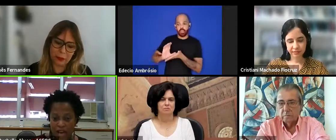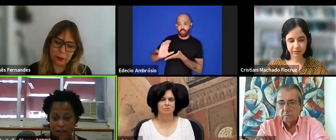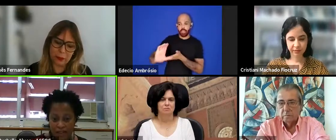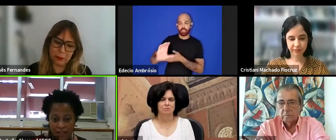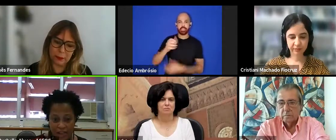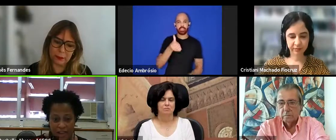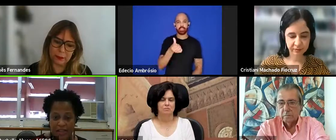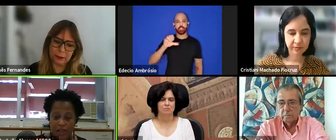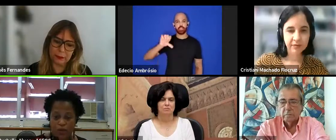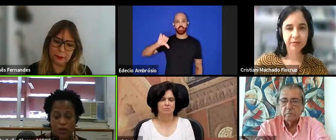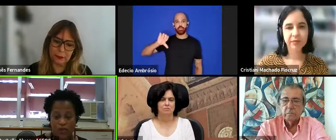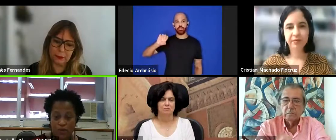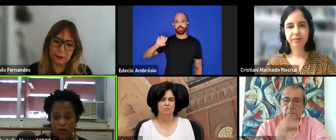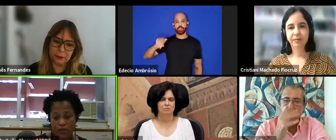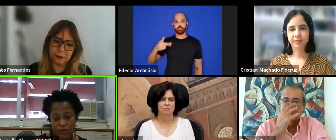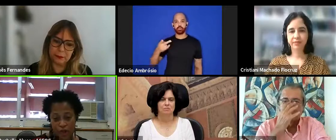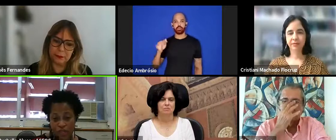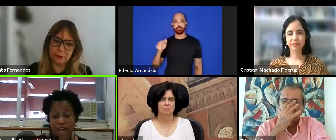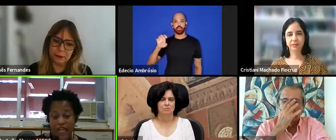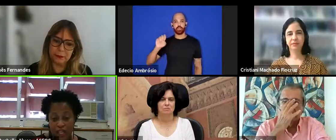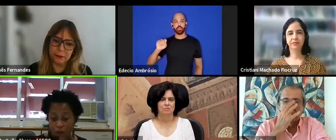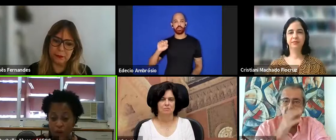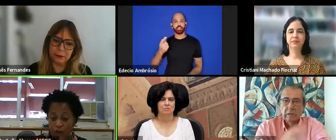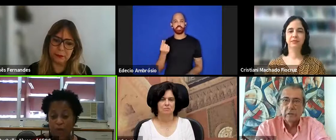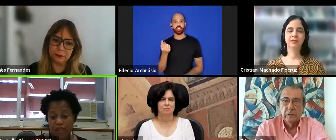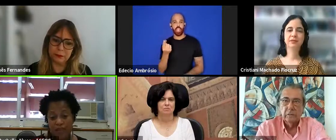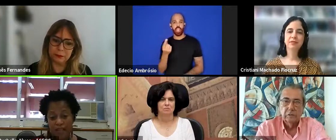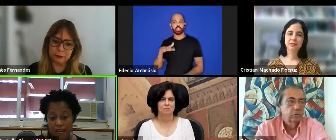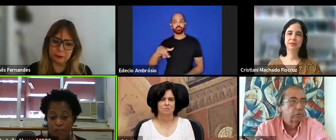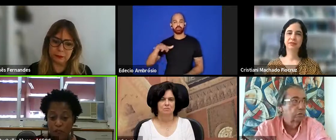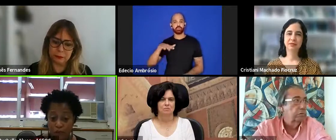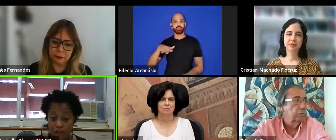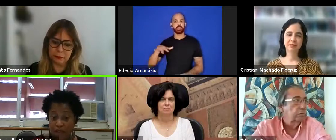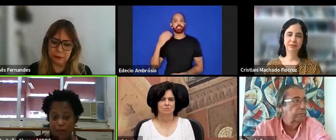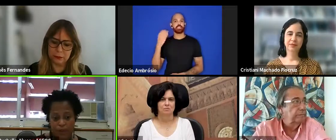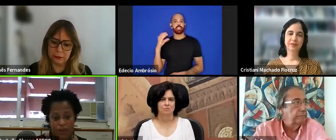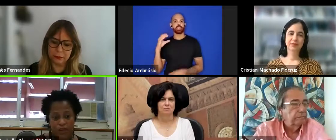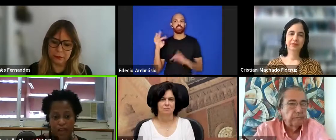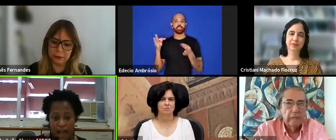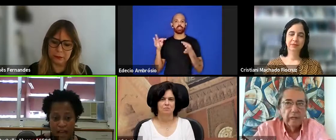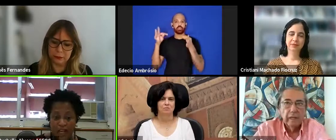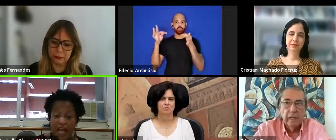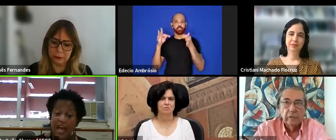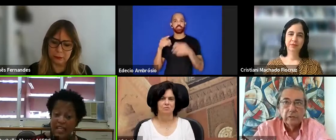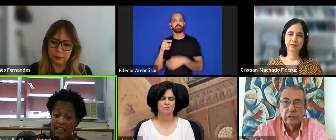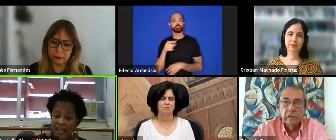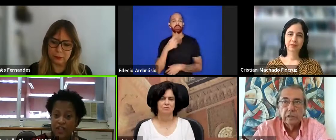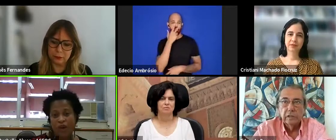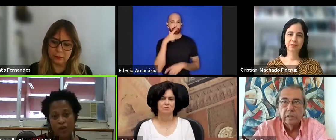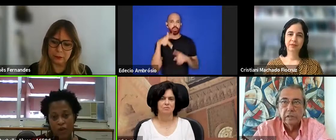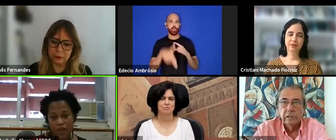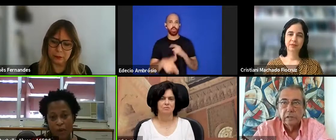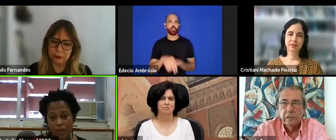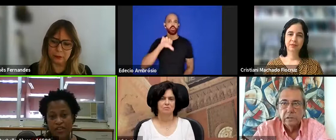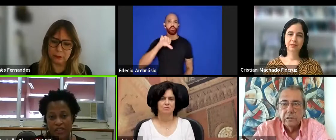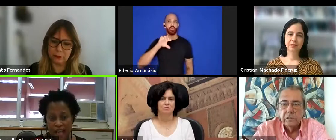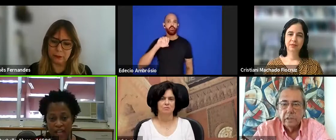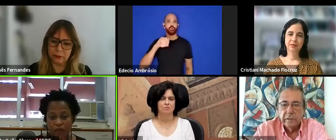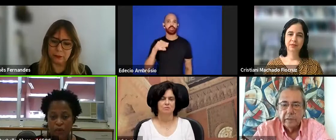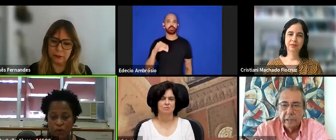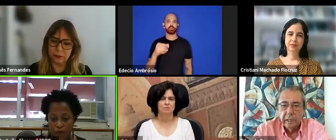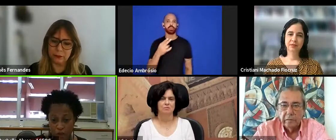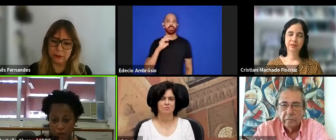para o Ministério da Ciência, Tecnologia e Inovações e que ficou em aproximadamente 90 milhões de reais e, deste valor,